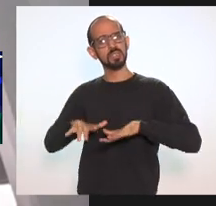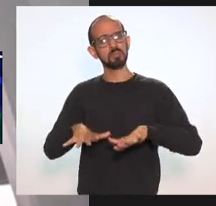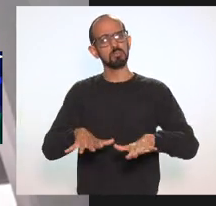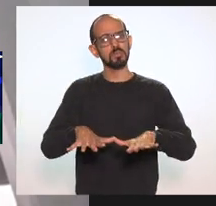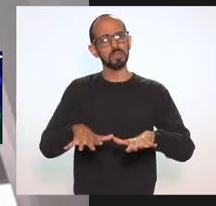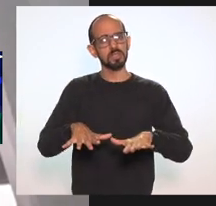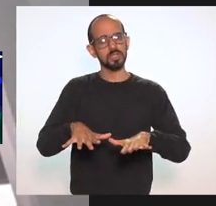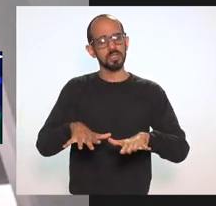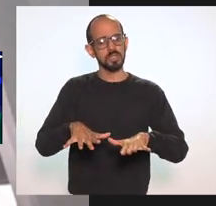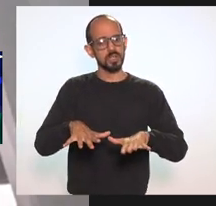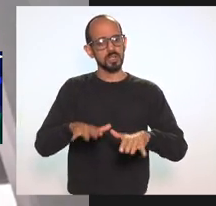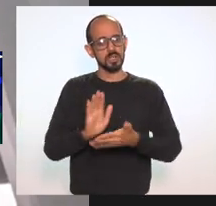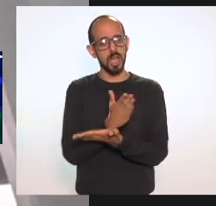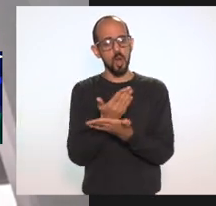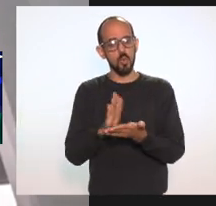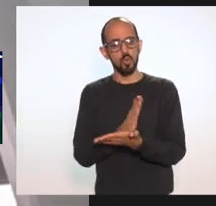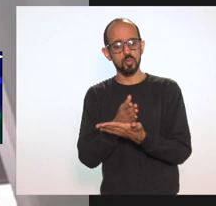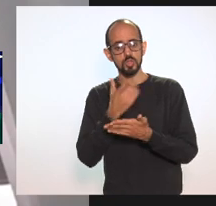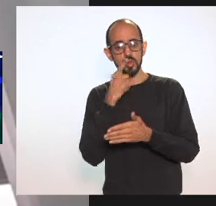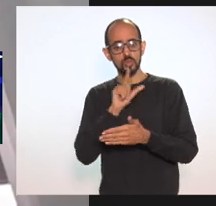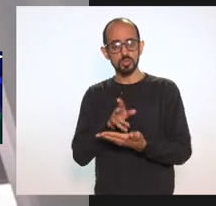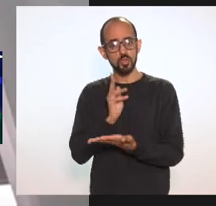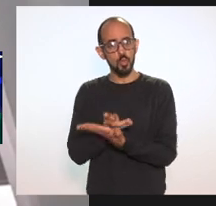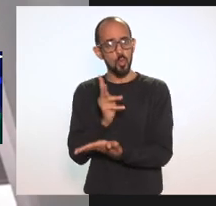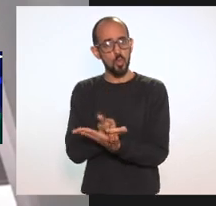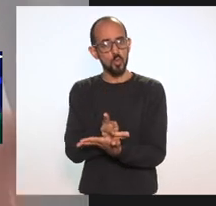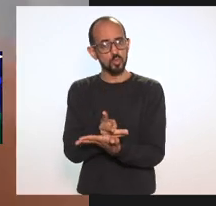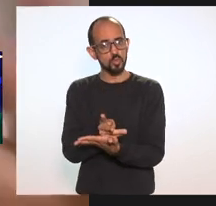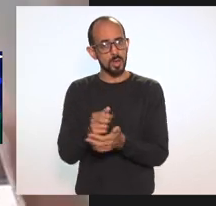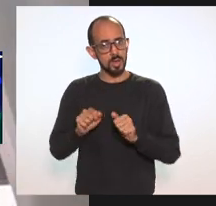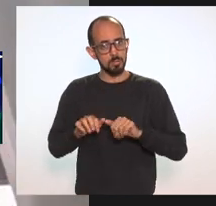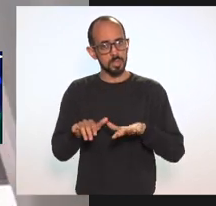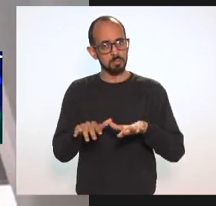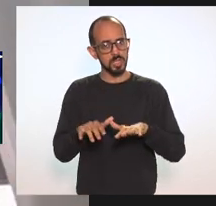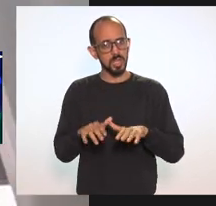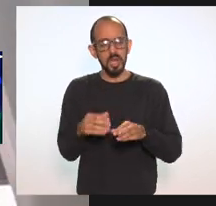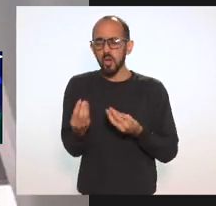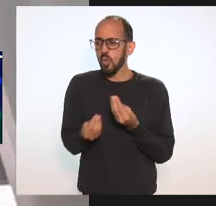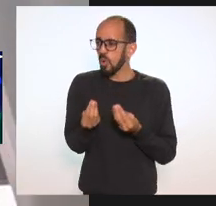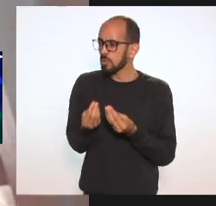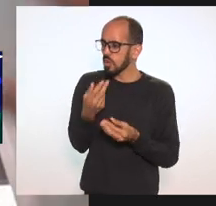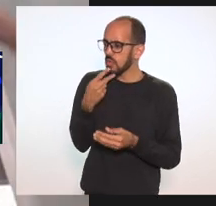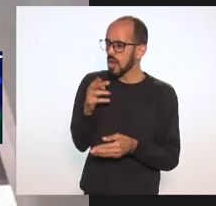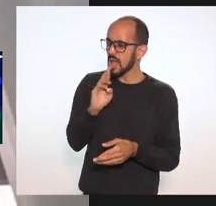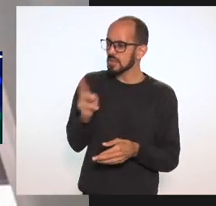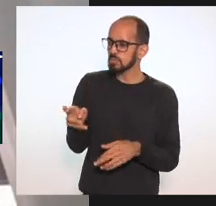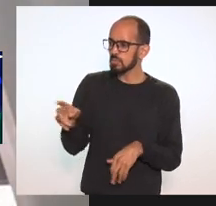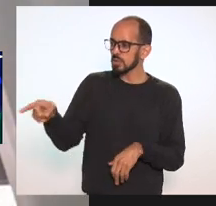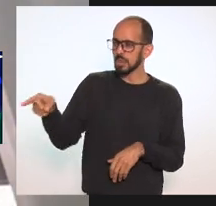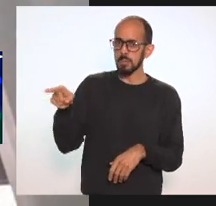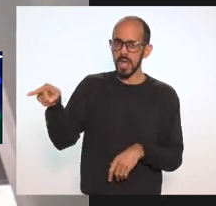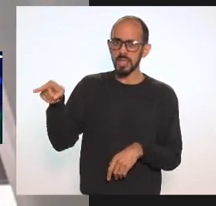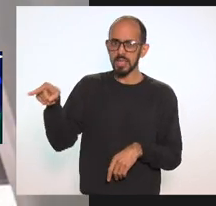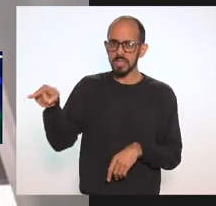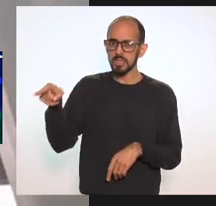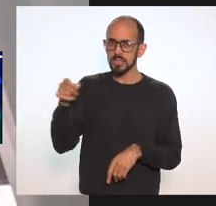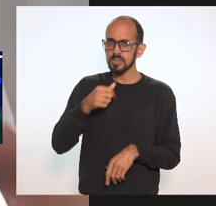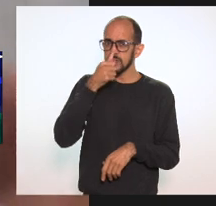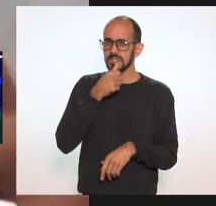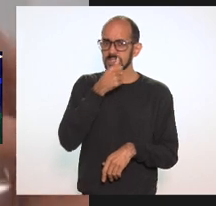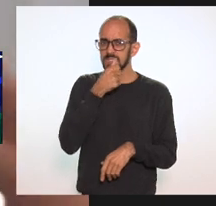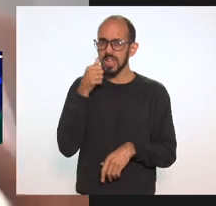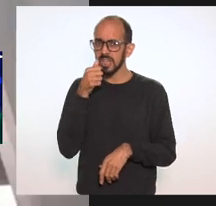conseguiram não fechar as portas a receber o que dizer a essas pessoas sobre esse sacrifício